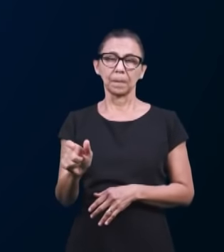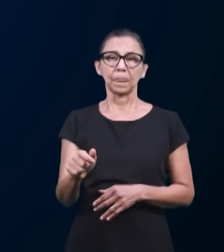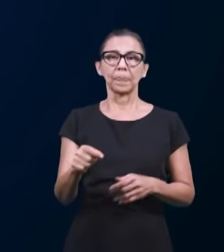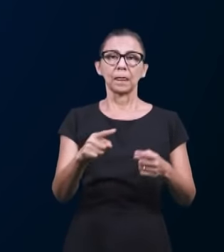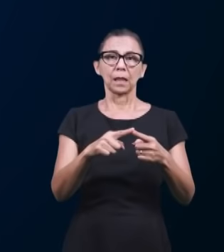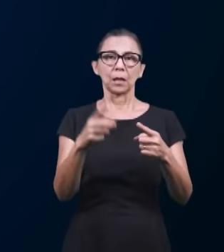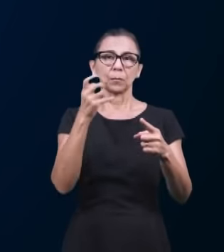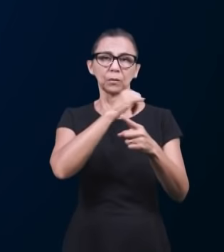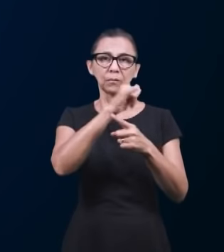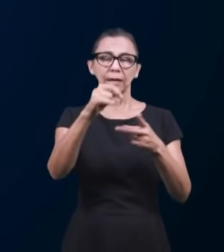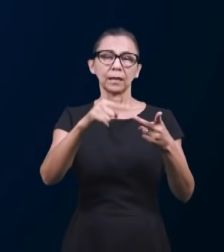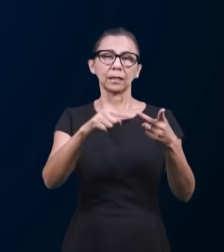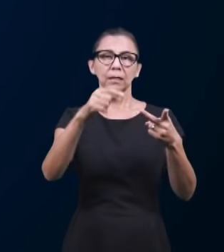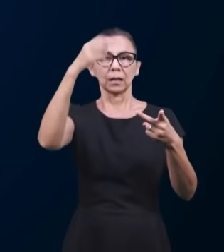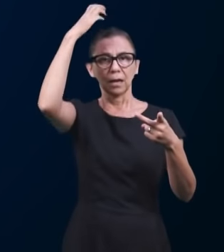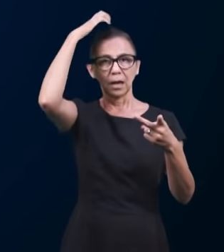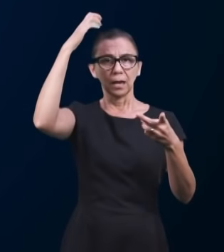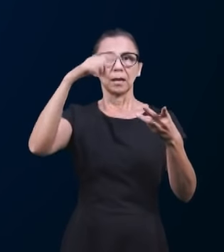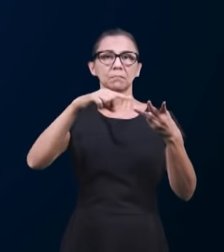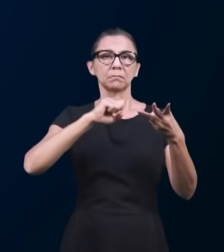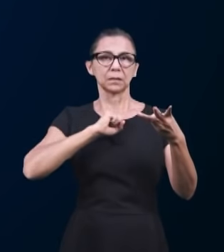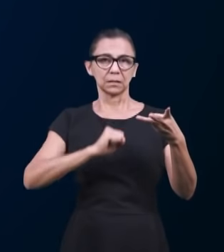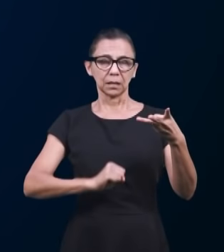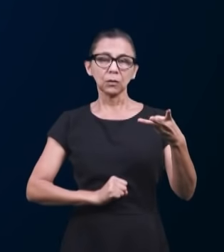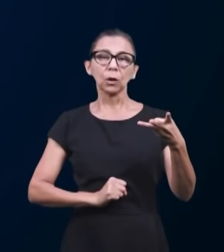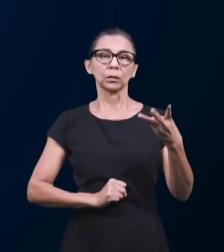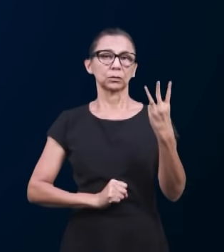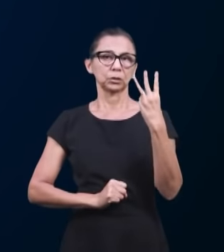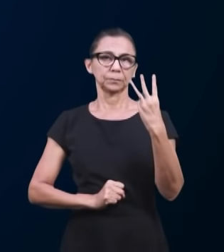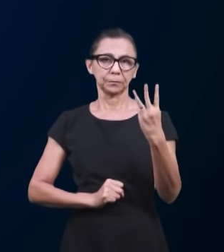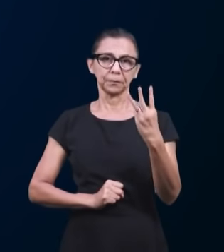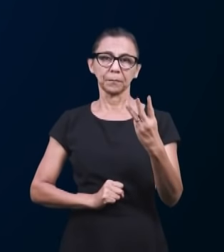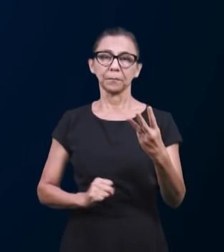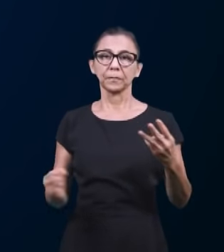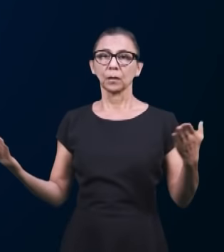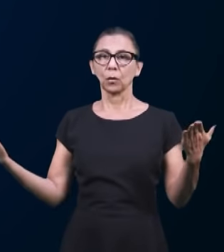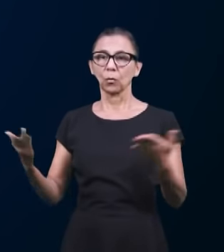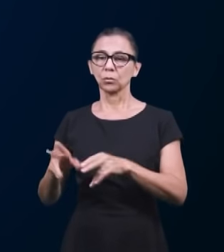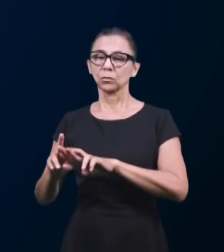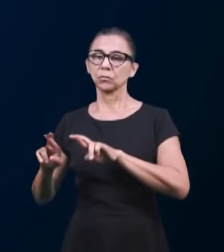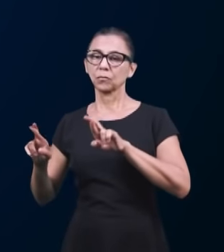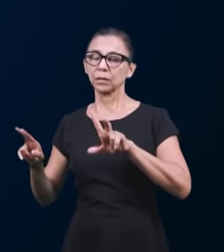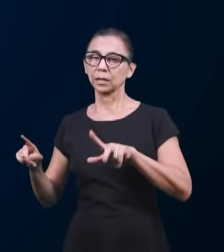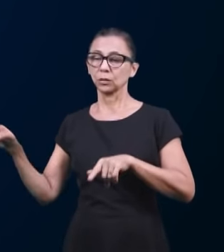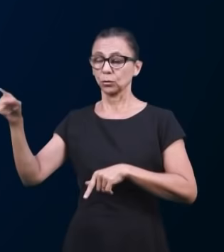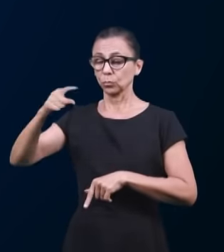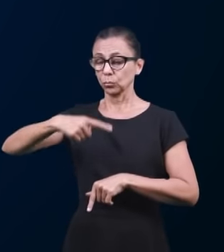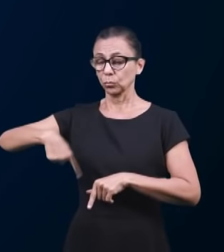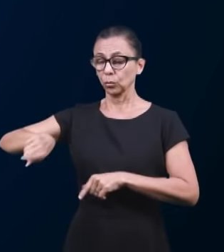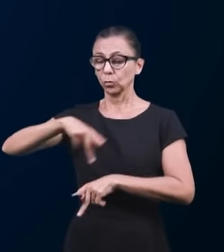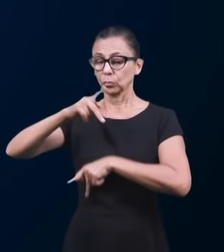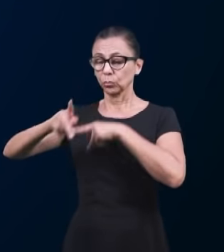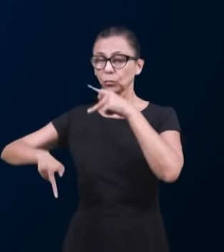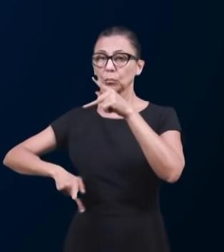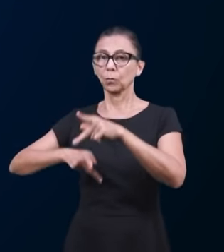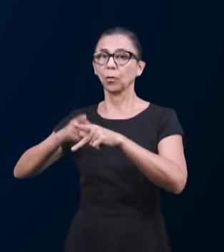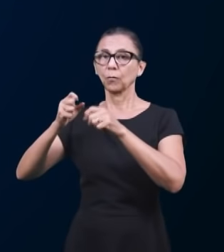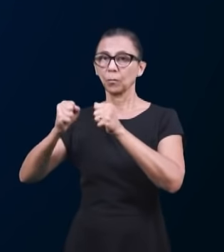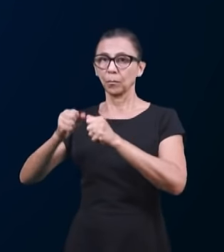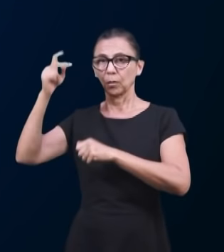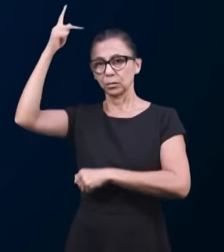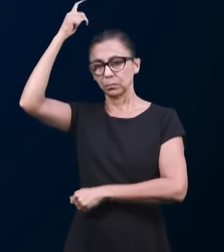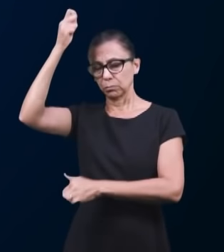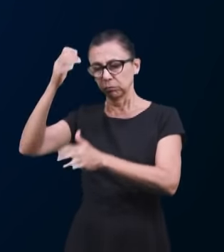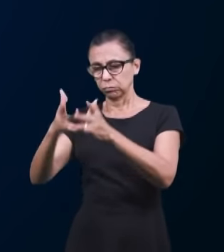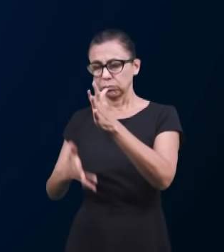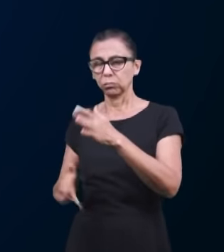sobre um sacerdote. No Novo Testamento o Espírito Santo é sem medida, é derramado sobre toda a igreja e assim todos podem